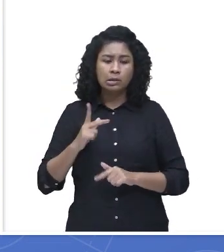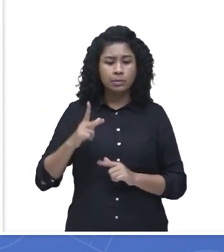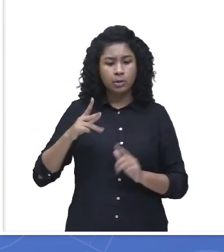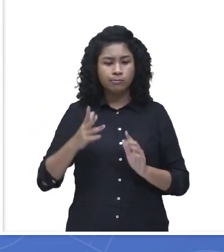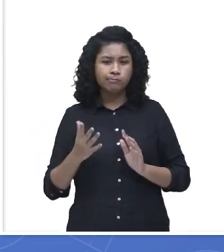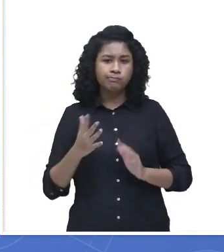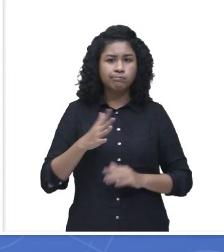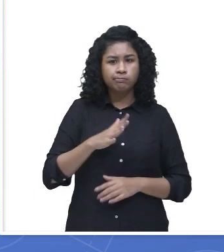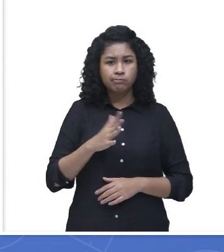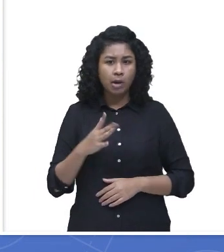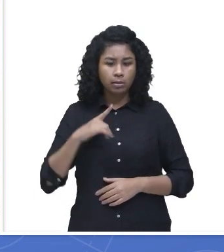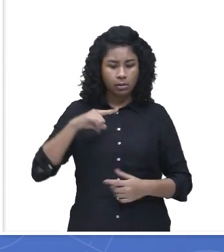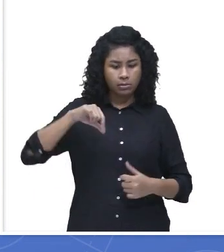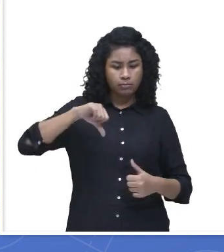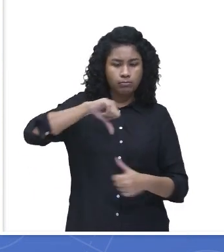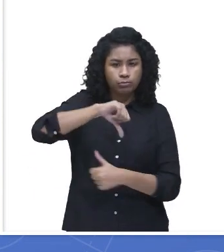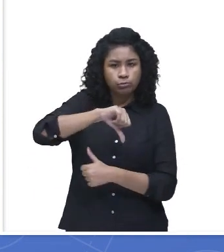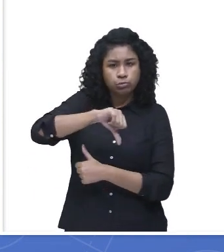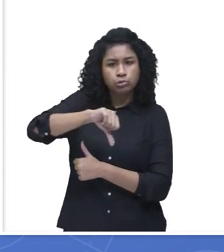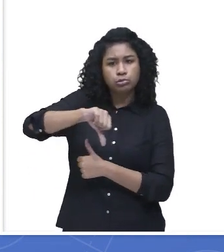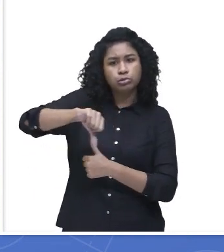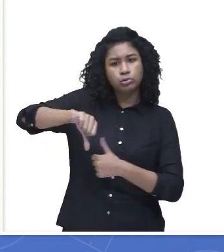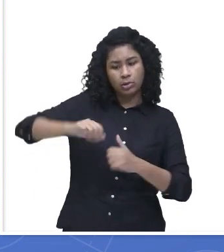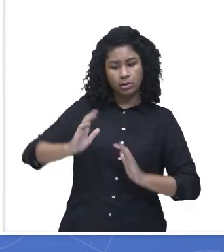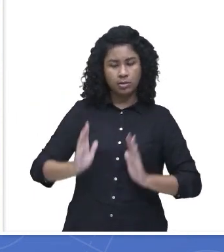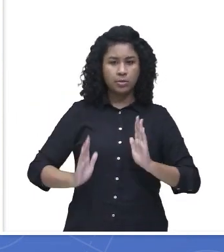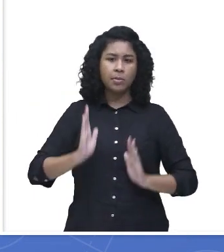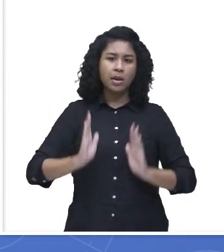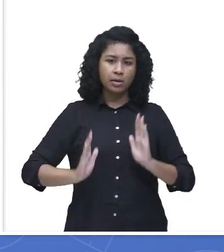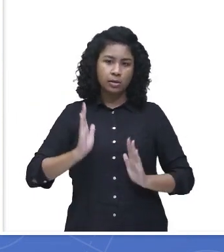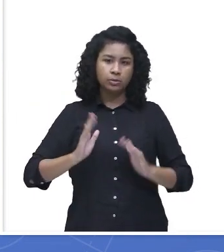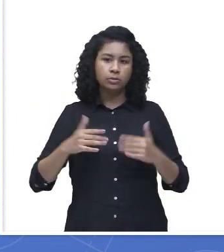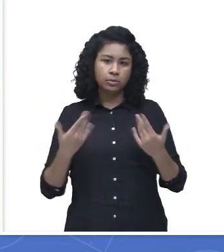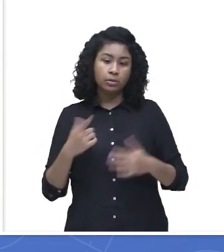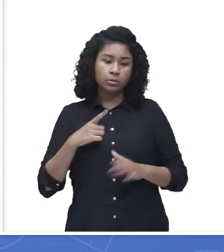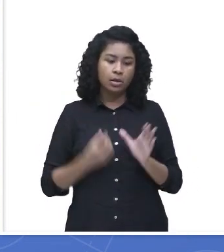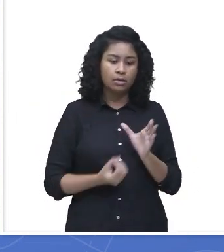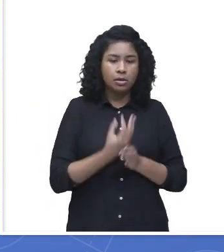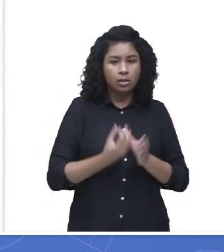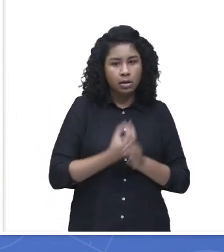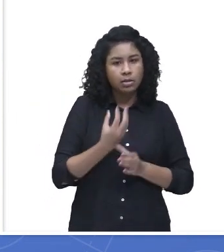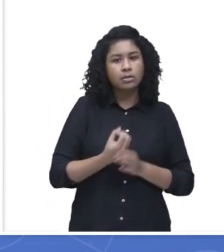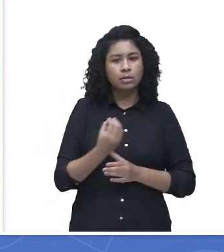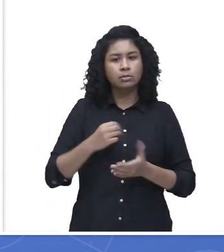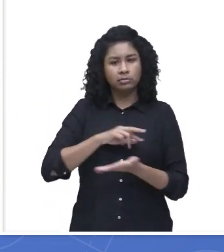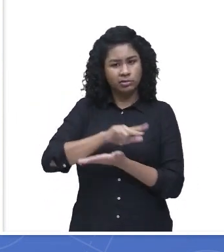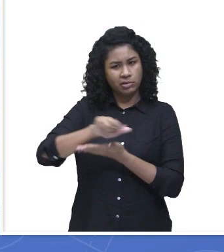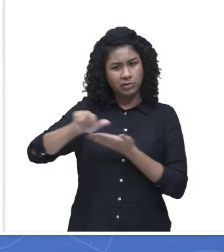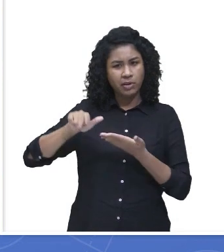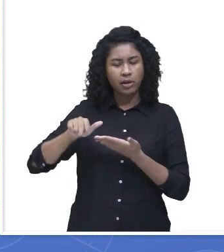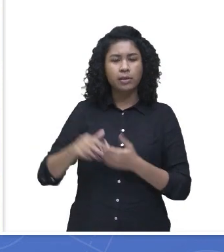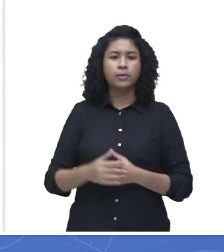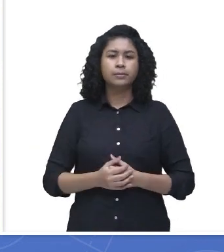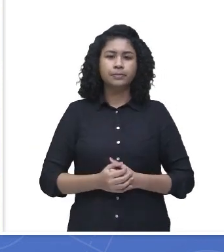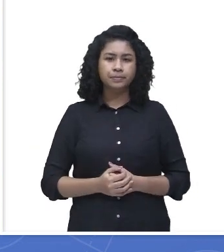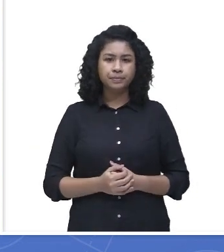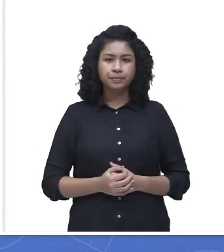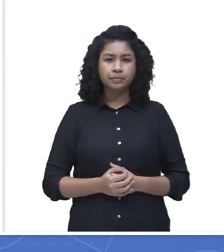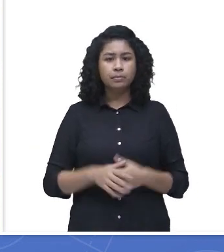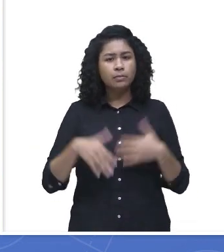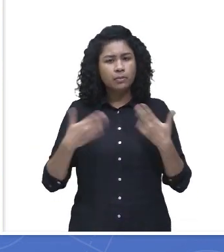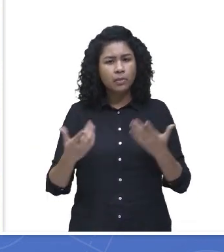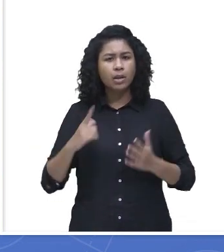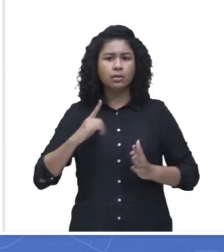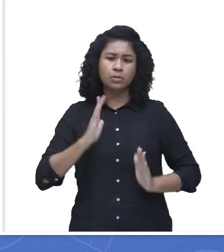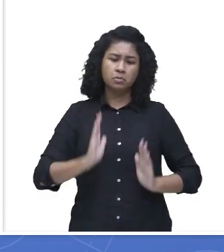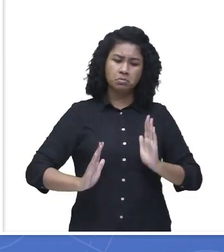escola literária ali de início do século XX, nós vamos ter ali realismo, parnasianismo e simbolismo. Então, em momentos